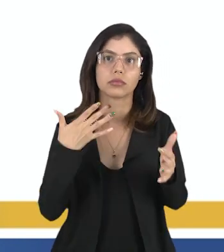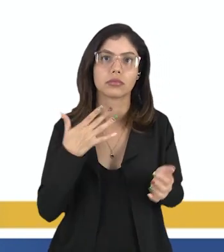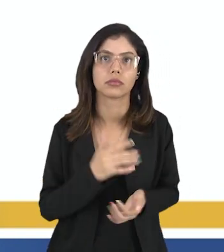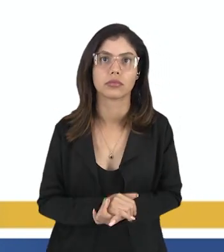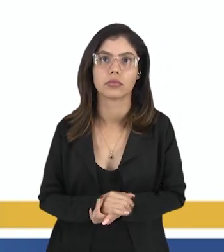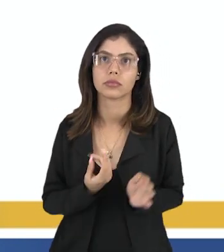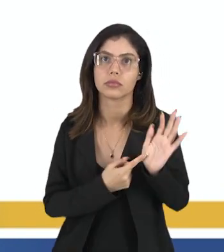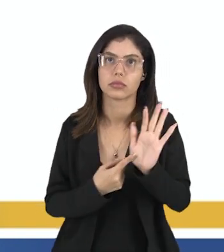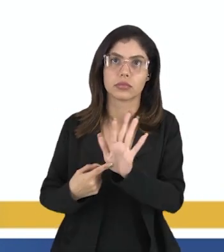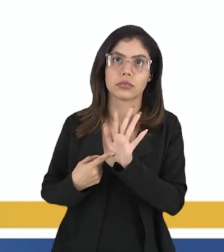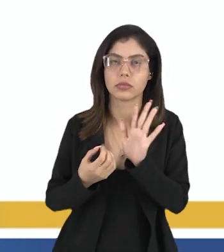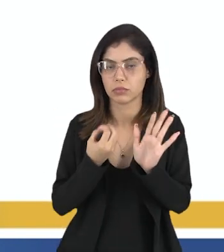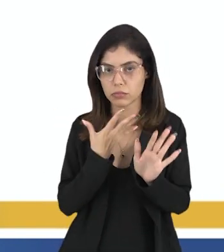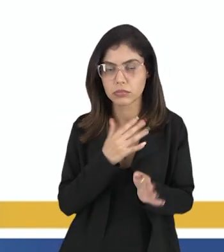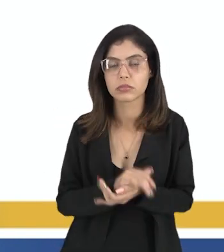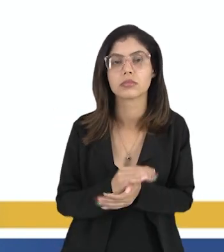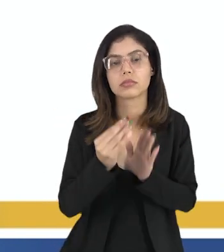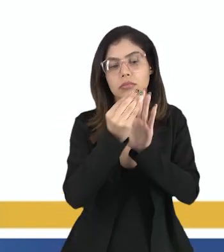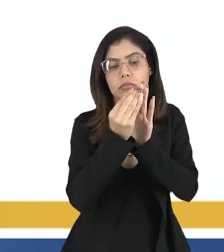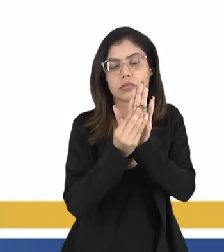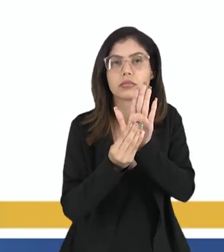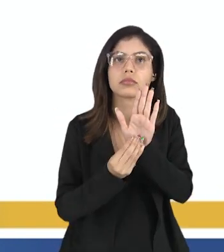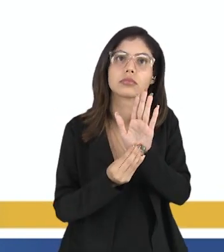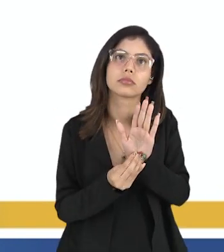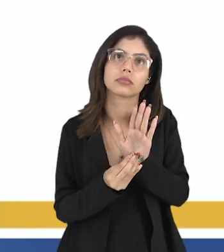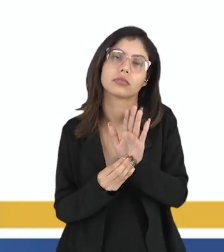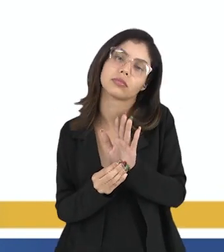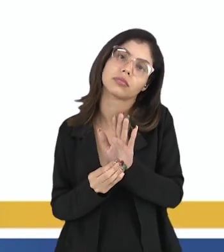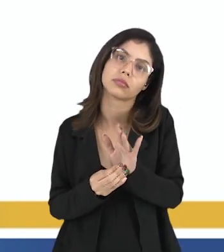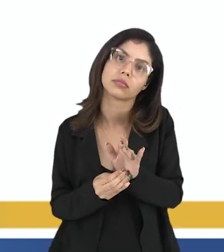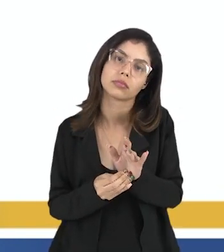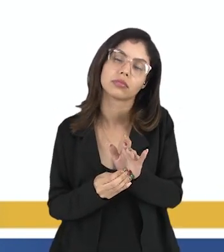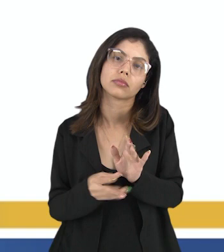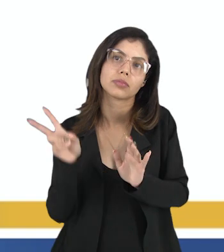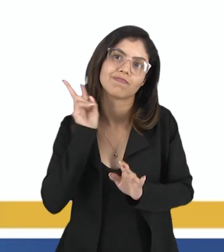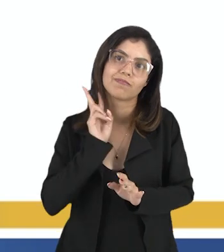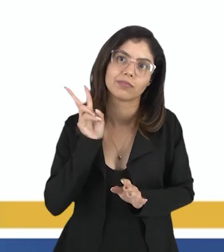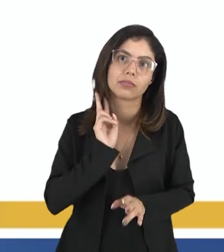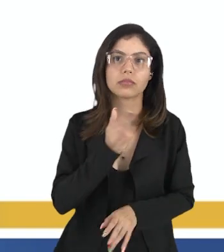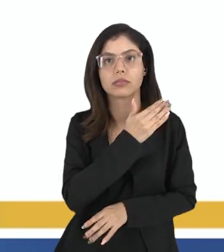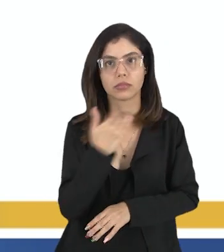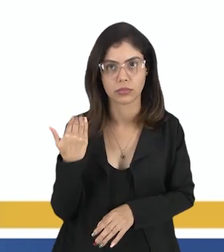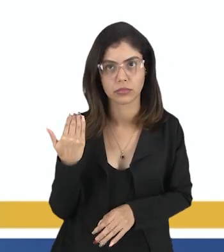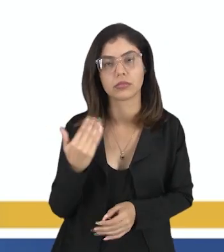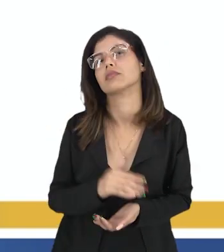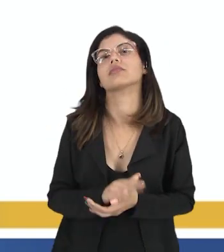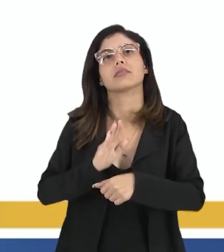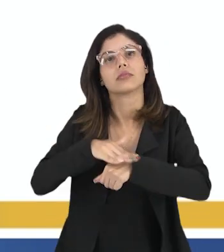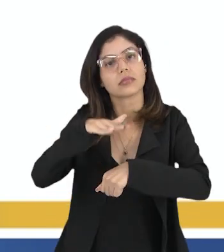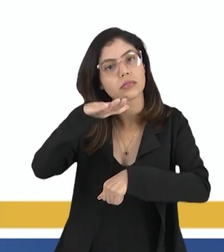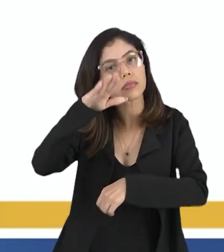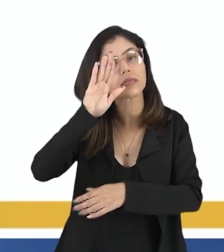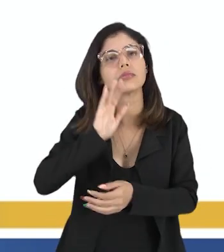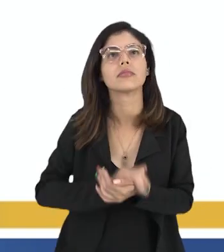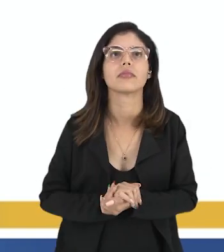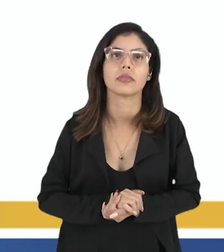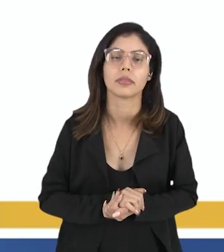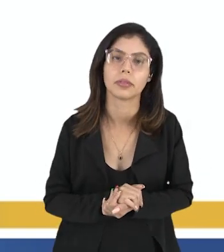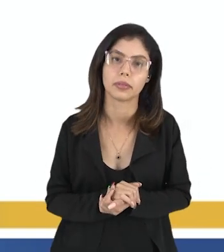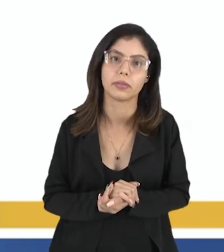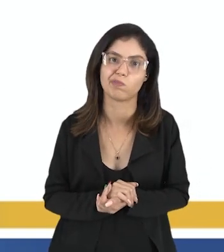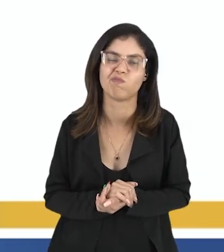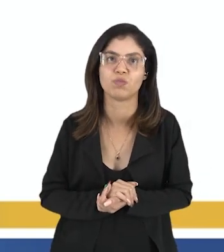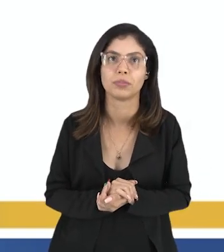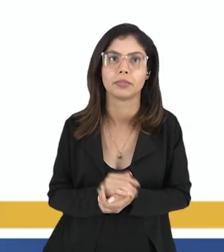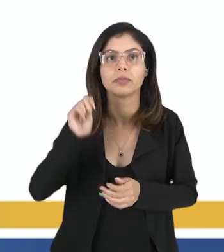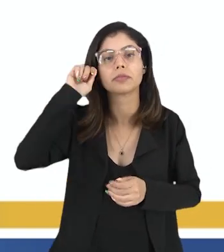ele mostra muito bem aqui os dados de vítimas, né, que são mortas, né? A maior parte dessas pessoas são